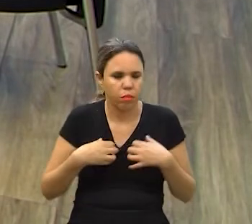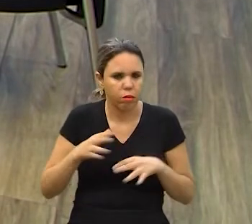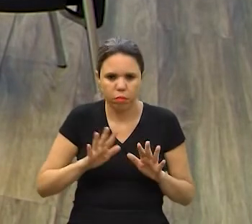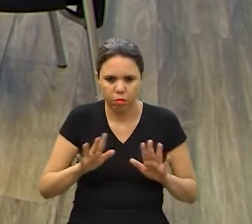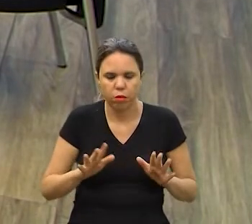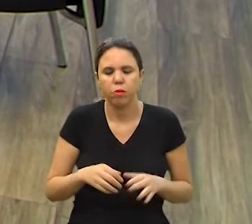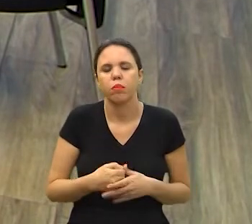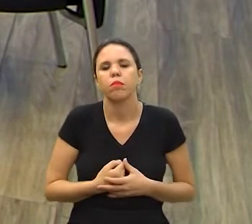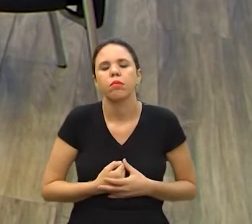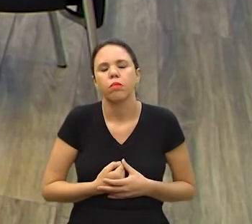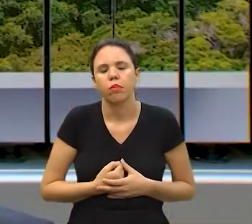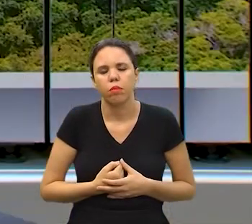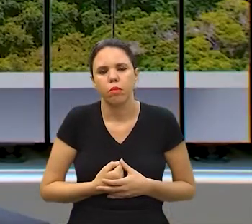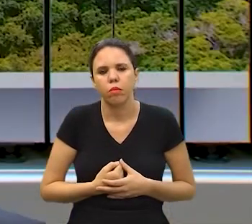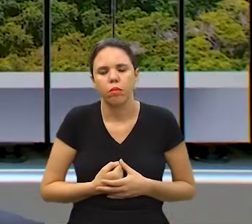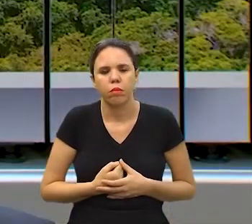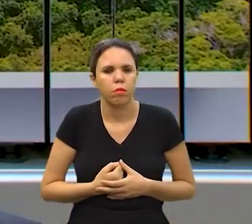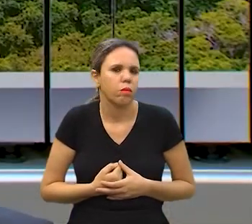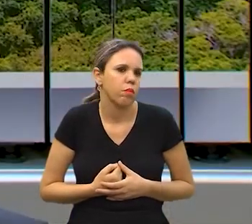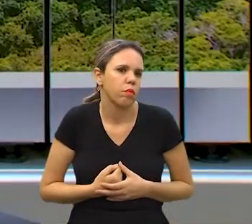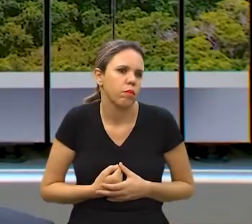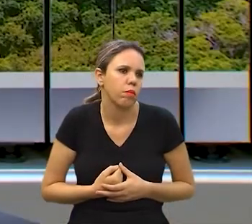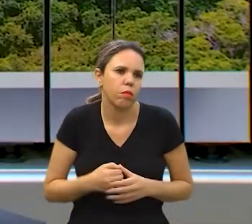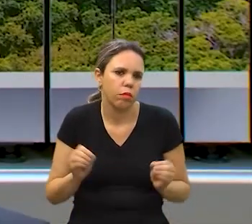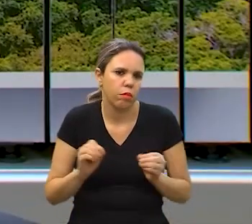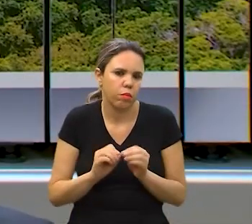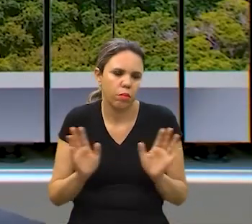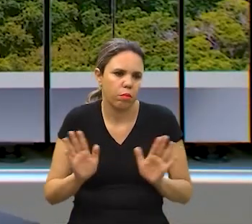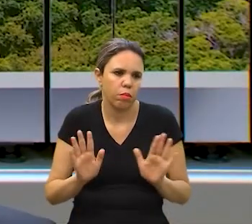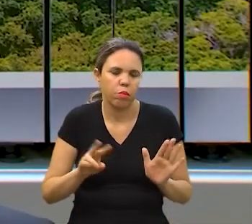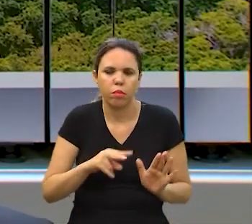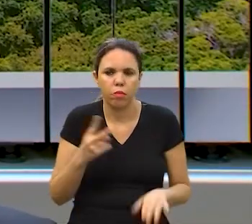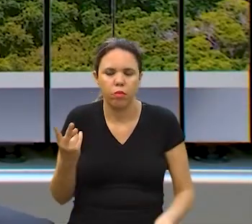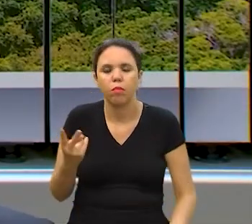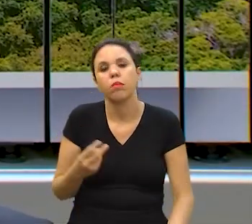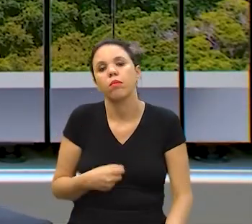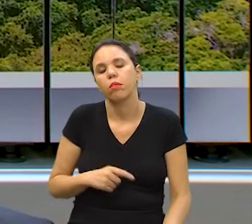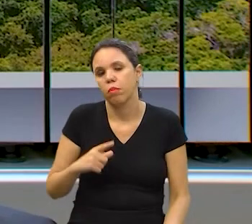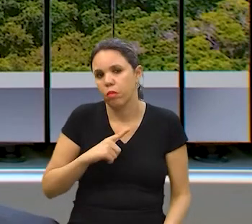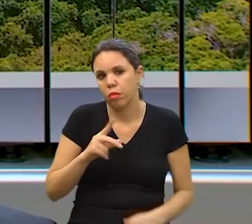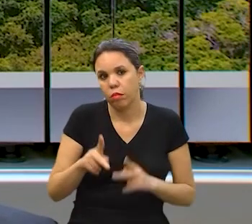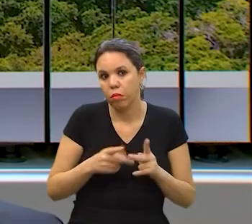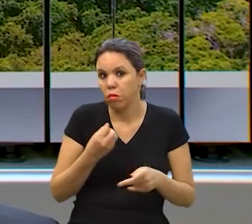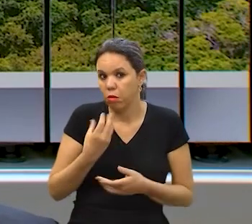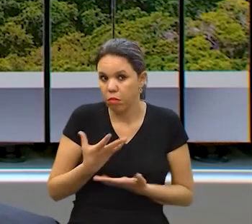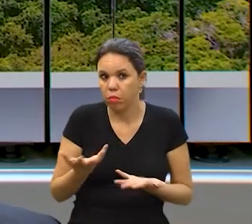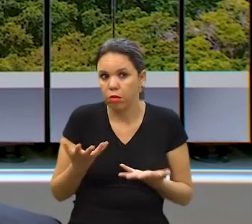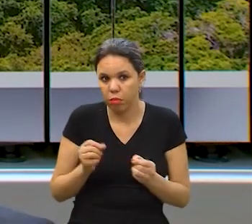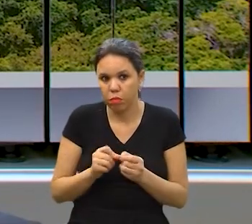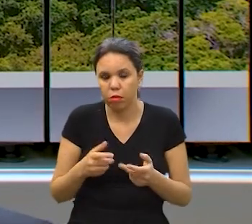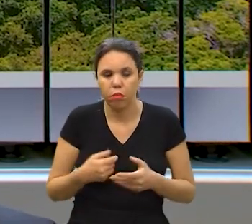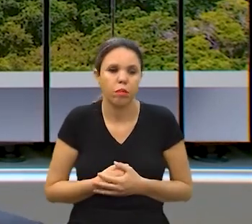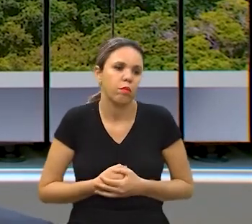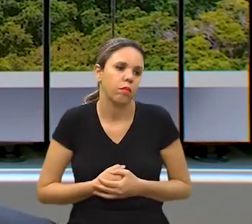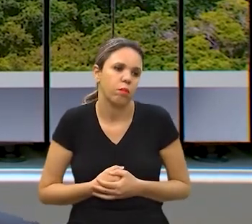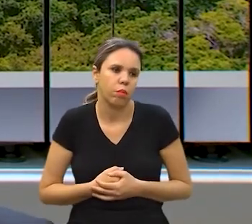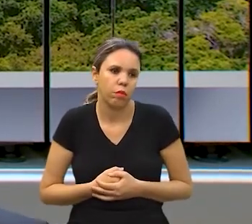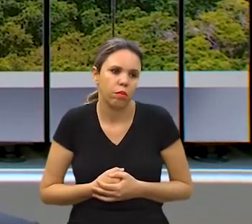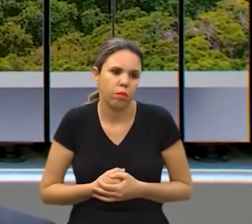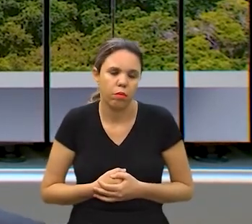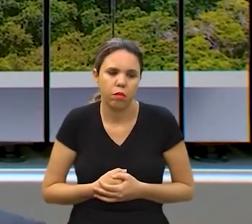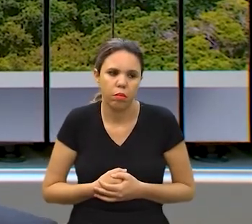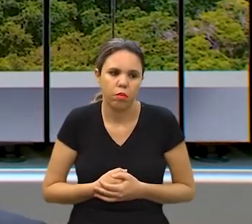desmotivem, que elas não desanimem, que elas não achem que nada está sendo feito. Muito pelo contrário, tem muita gente boa querendo fazer muita